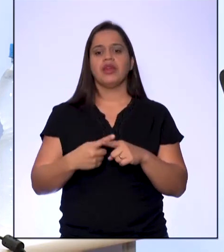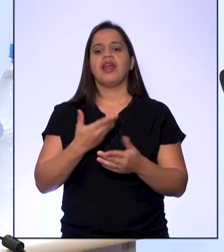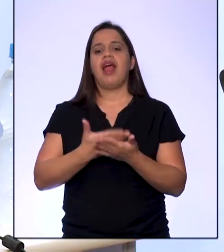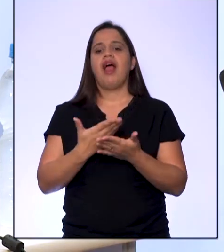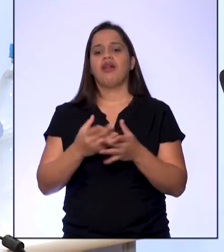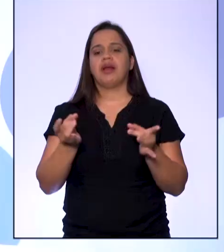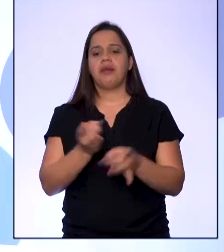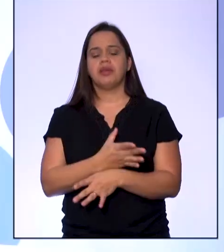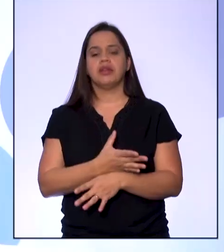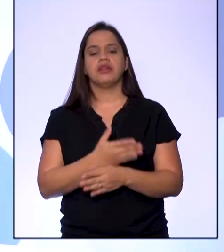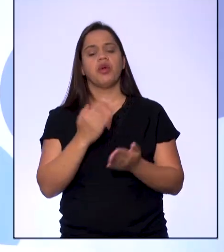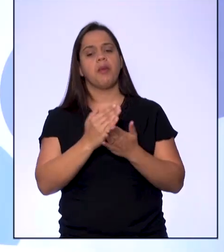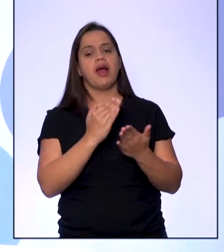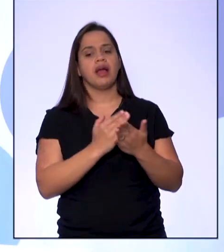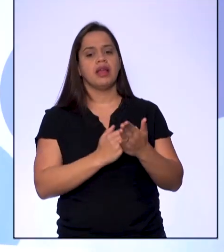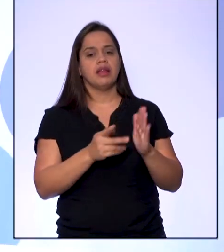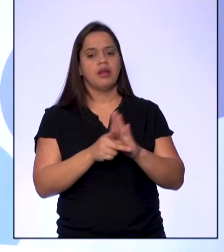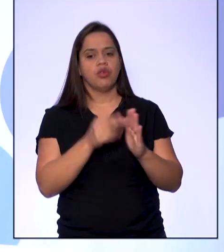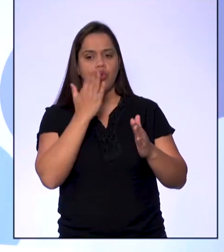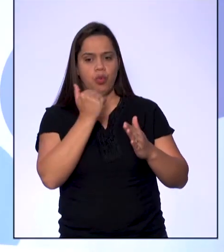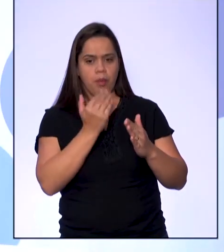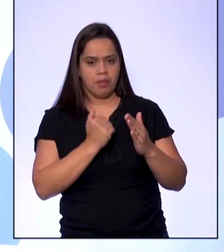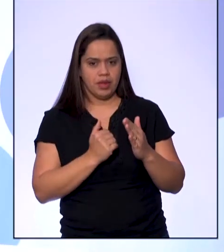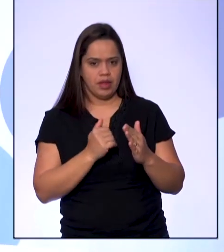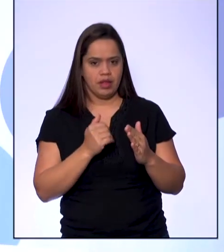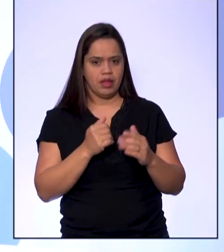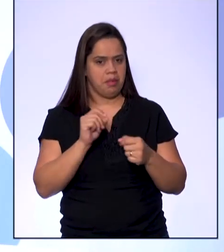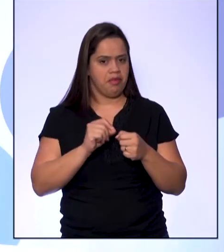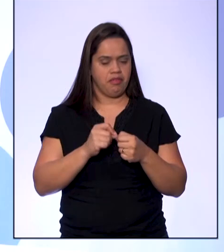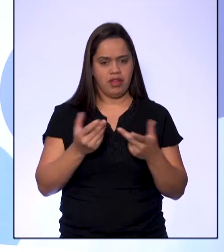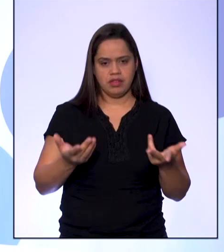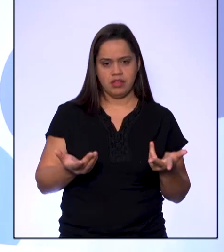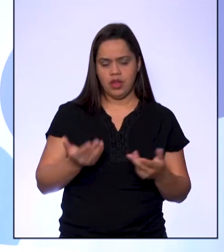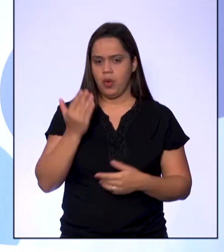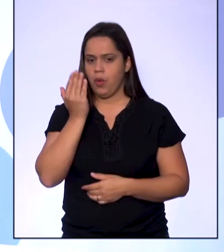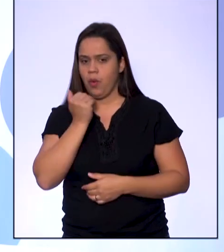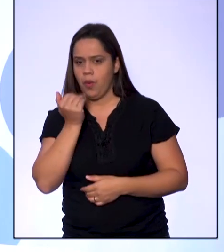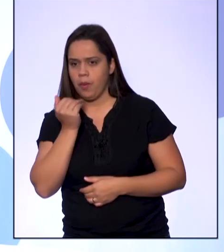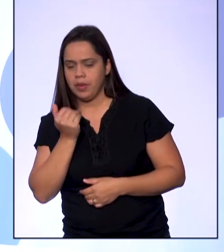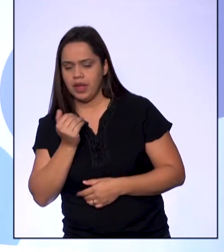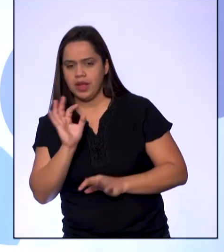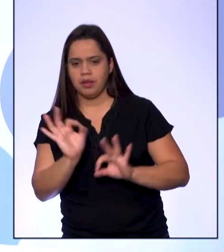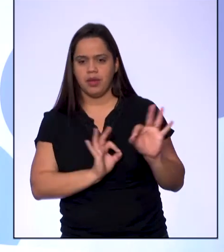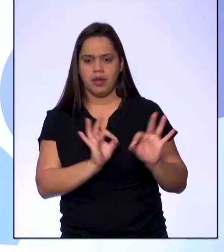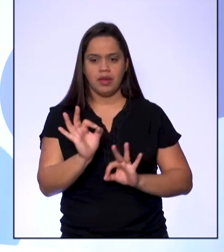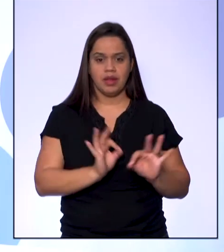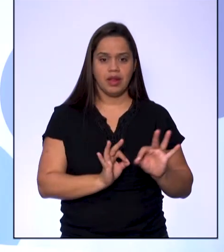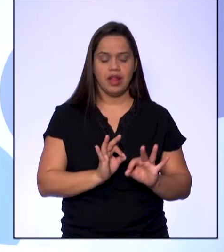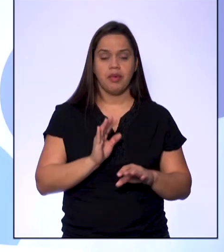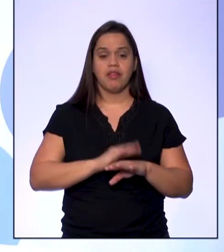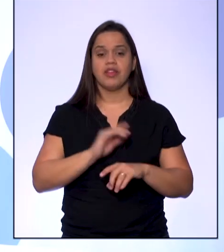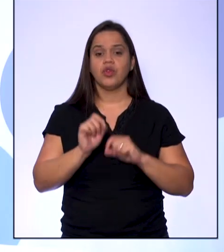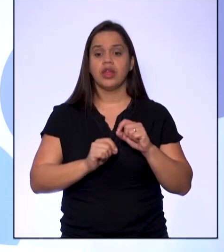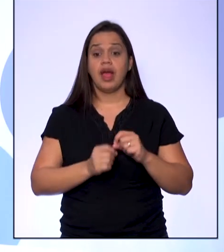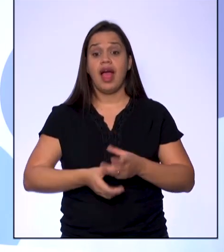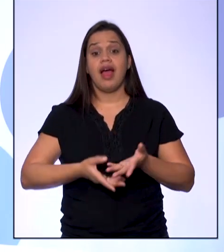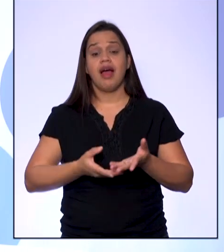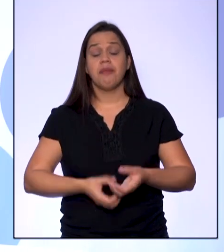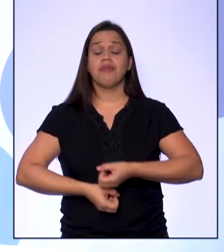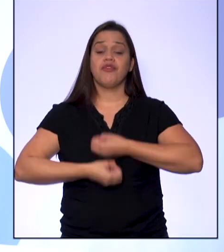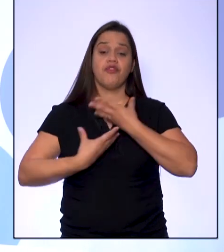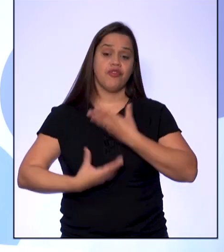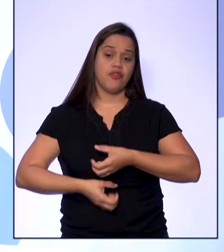tempo. Uma receita serve para fazer um prato, né? Preparar uma refeição, né? Para informar sobre como é